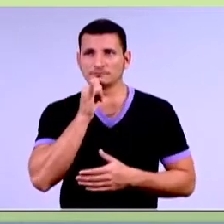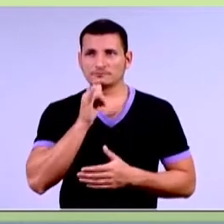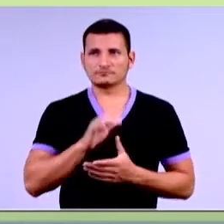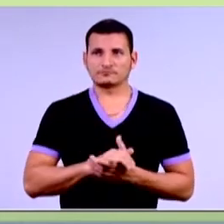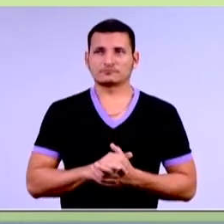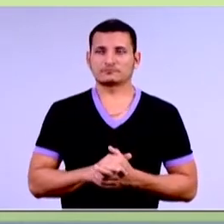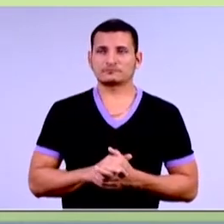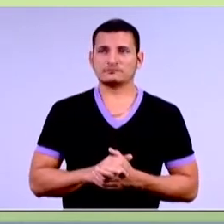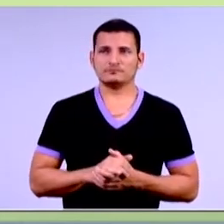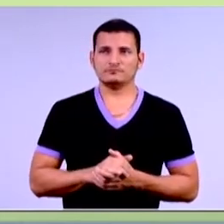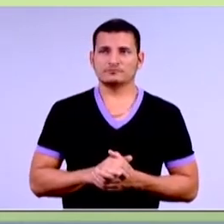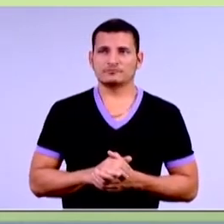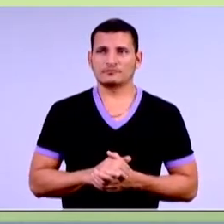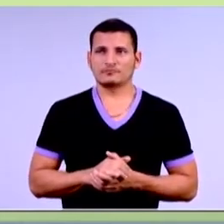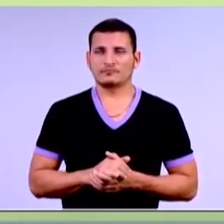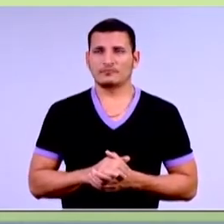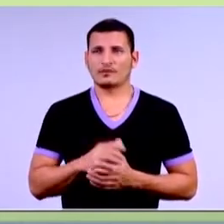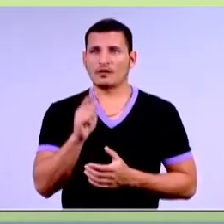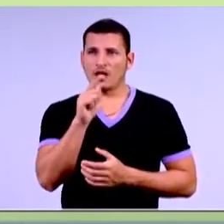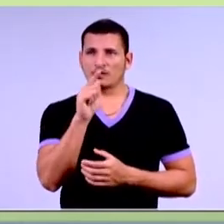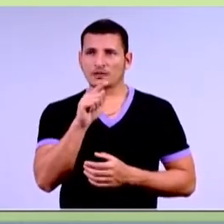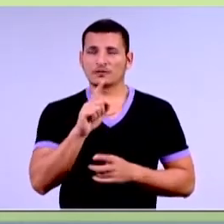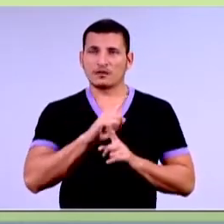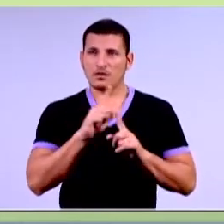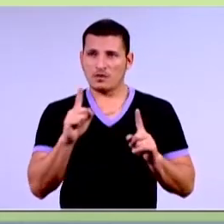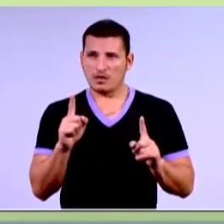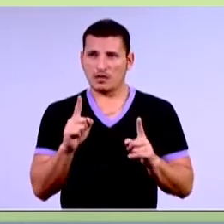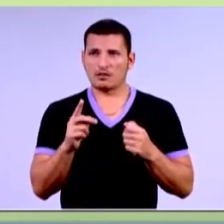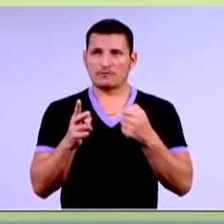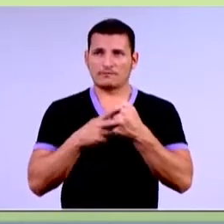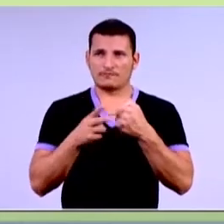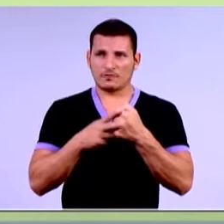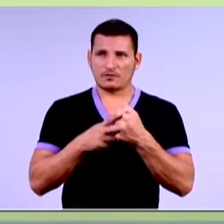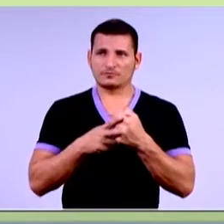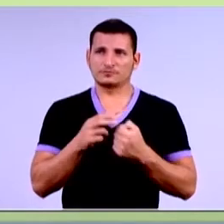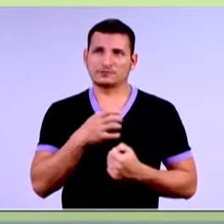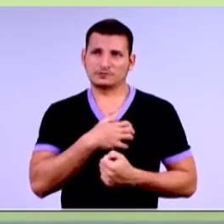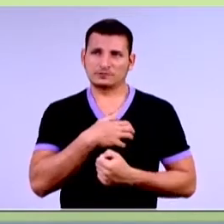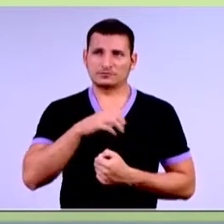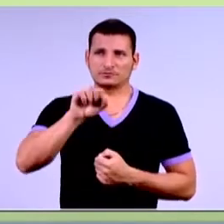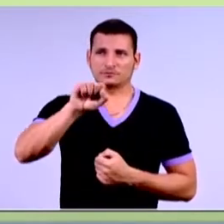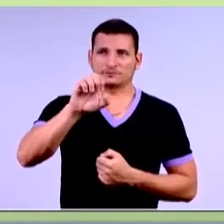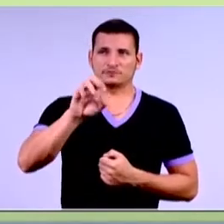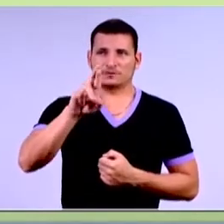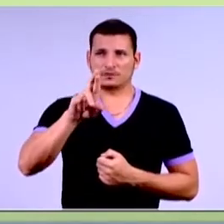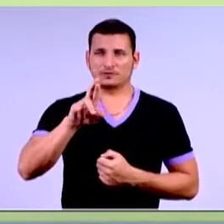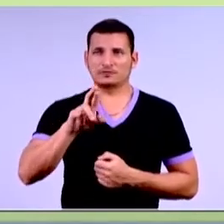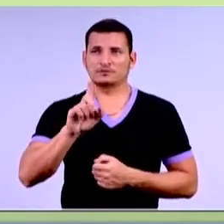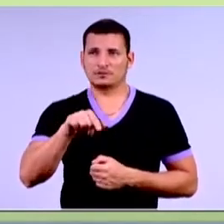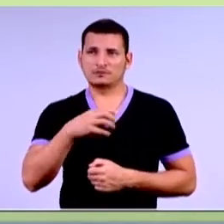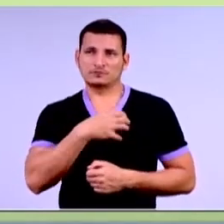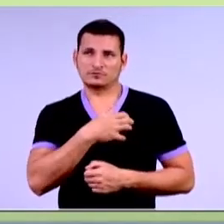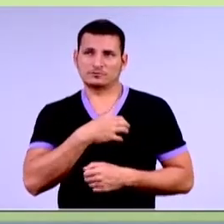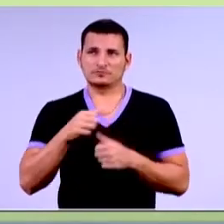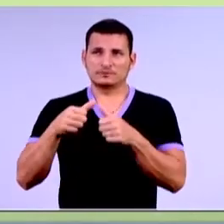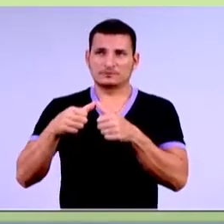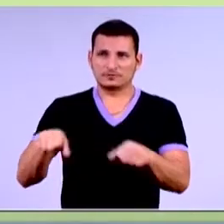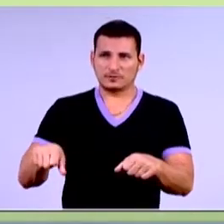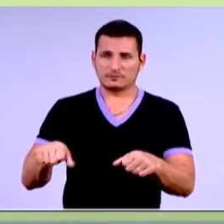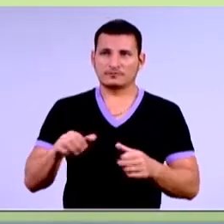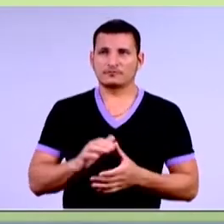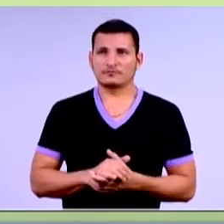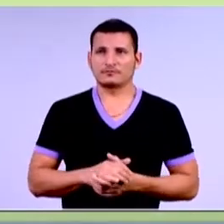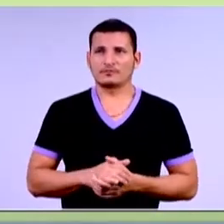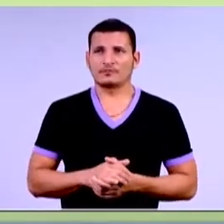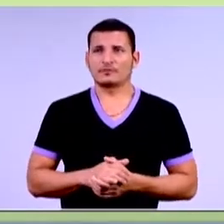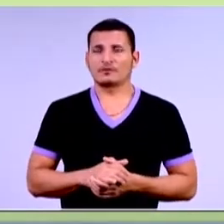isso aqui já não é mais o verbo no sentido de ser mas sim no sentido de estar se eu